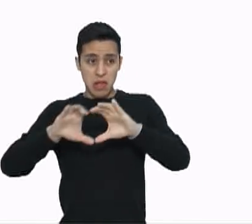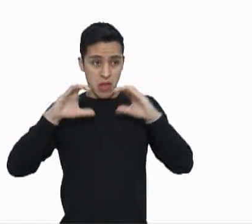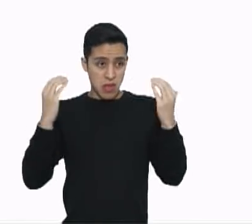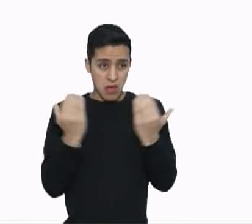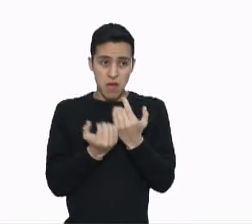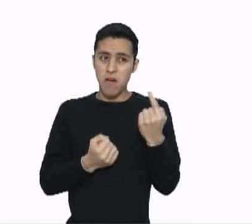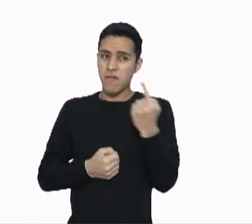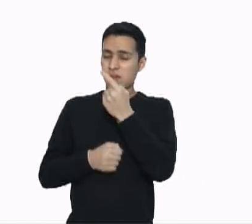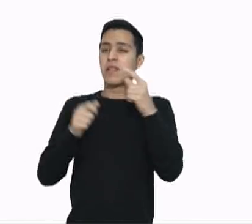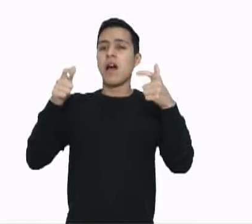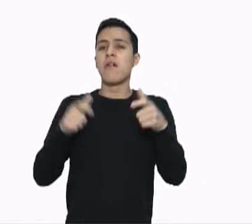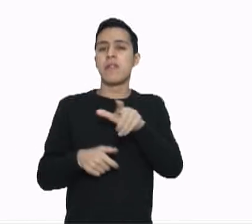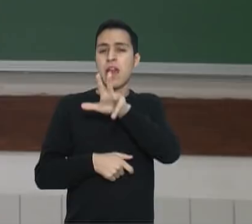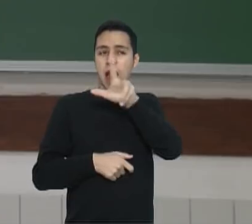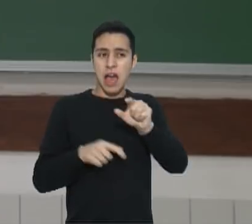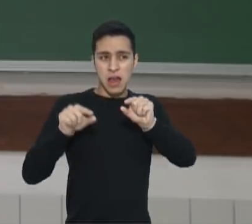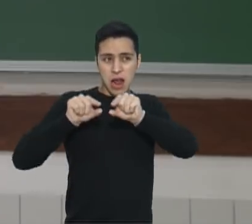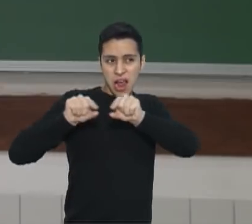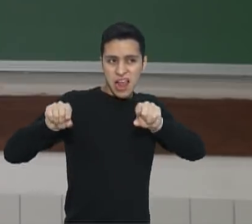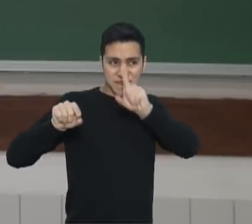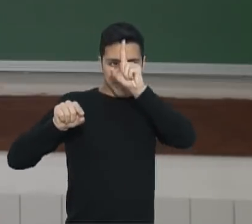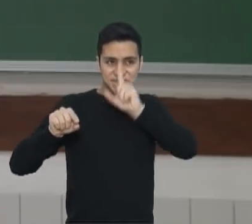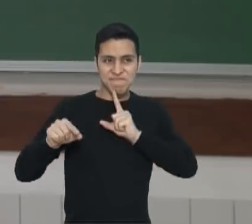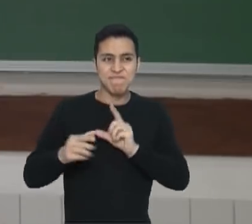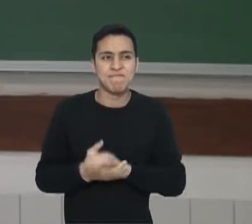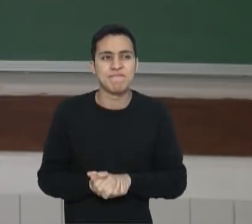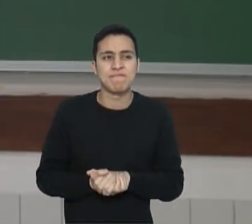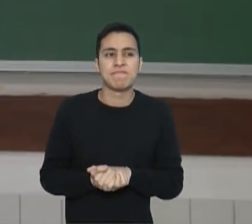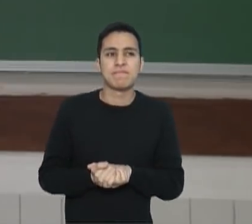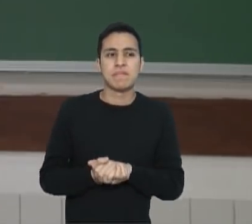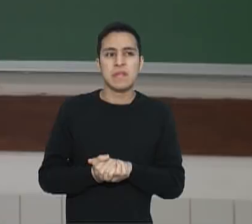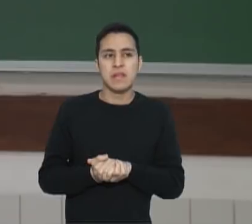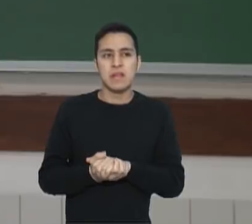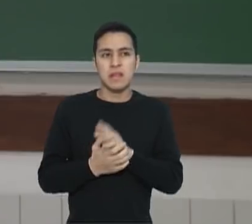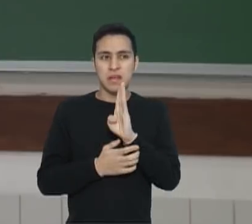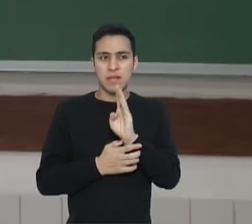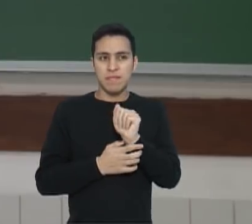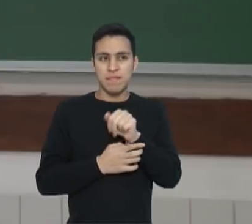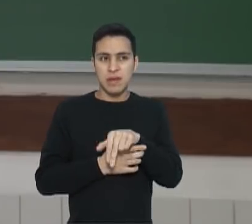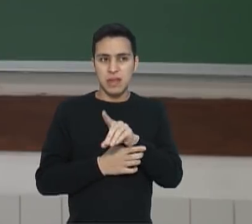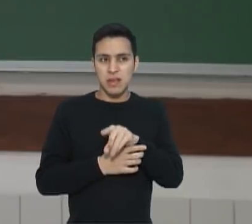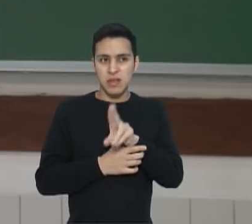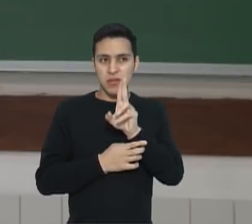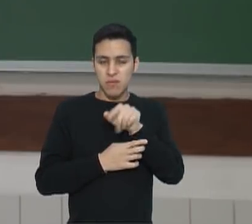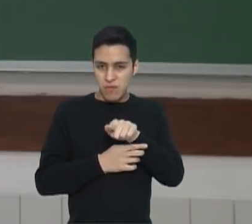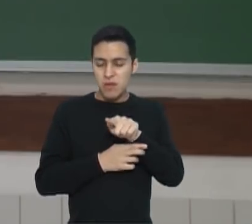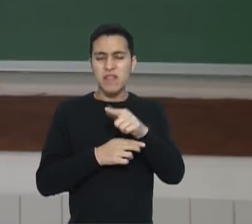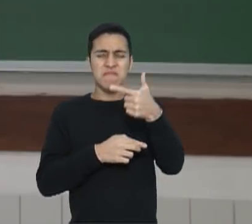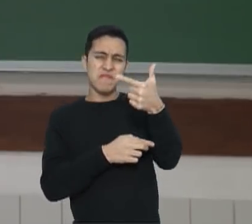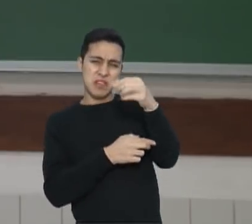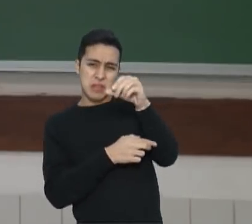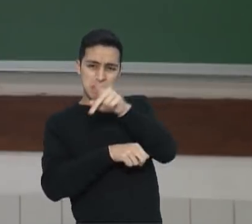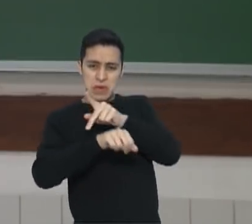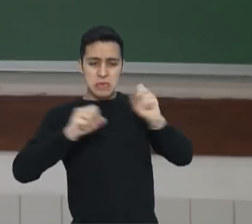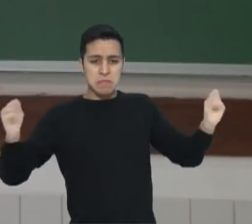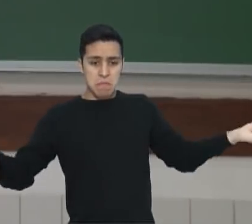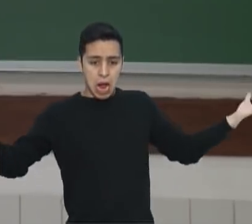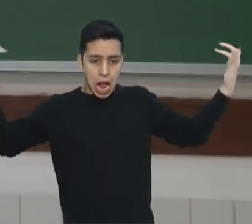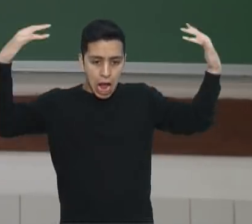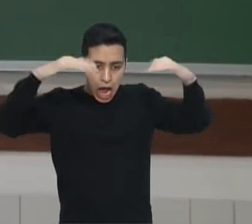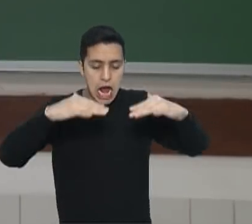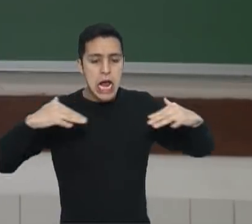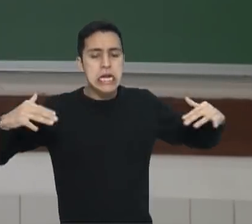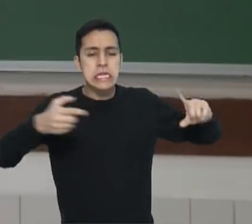Conferência Afro-Asiática de Bandung, em 1955, reuniu países, cerca de 29 países, que